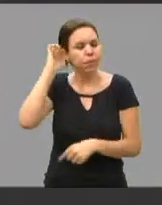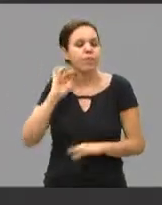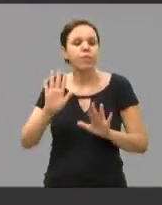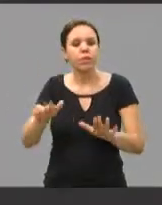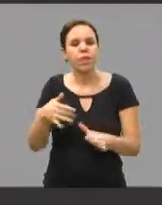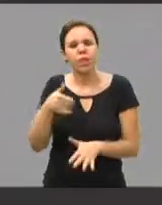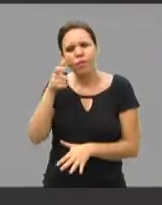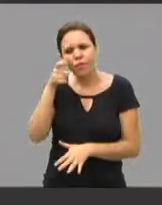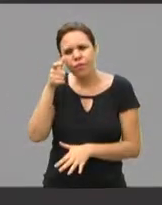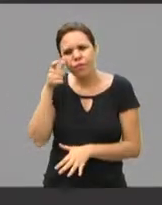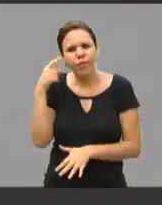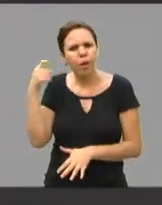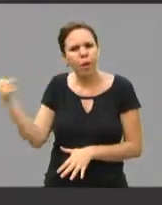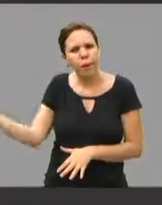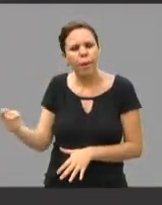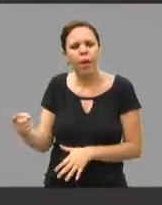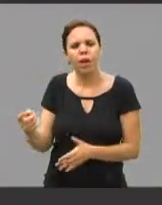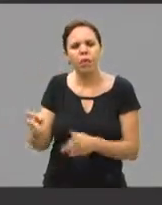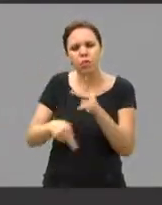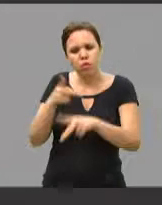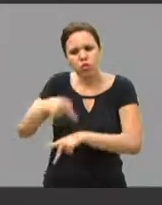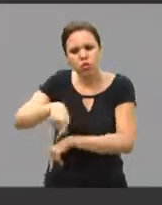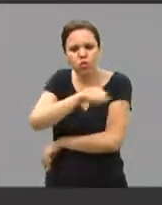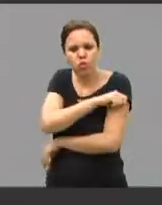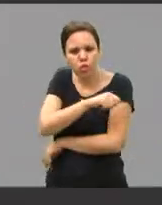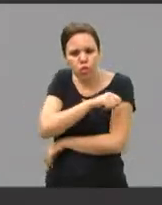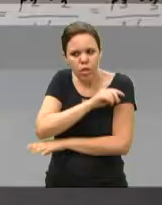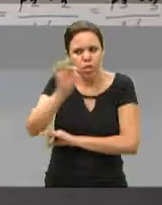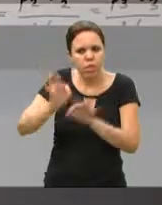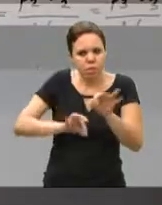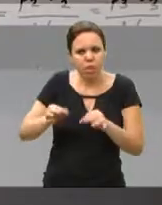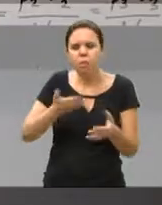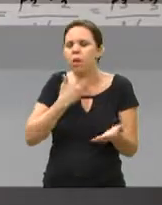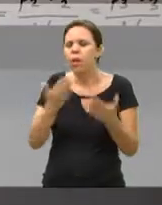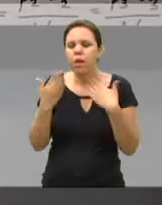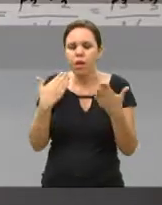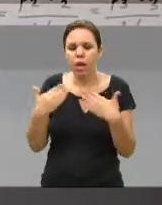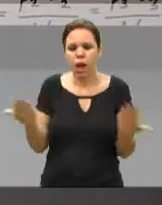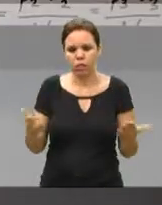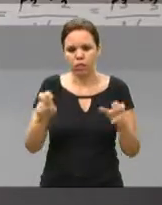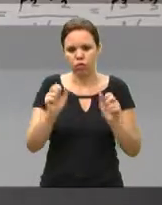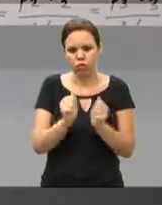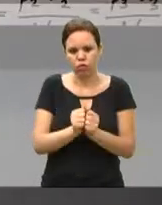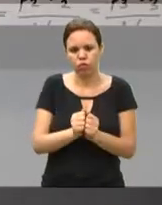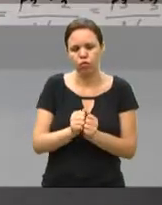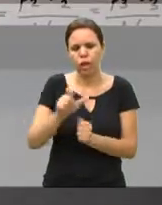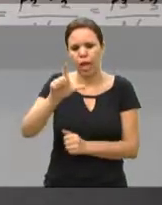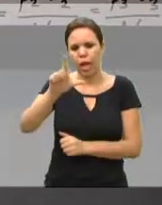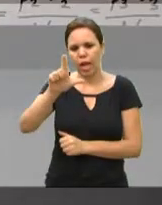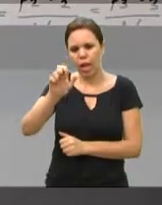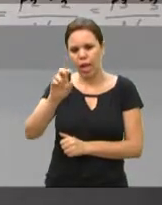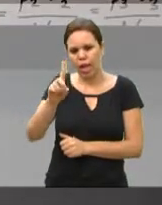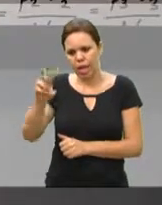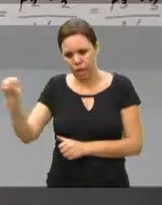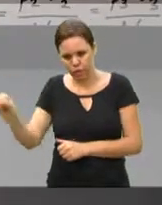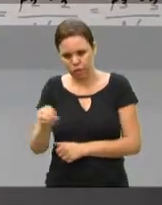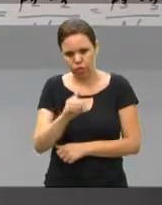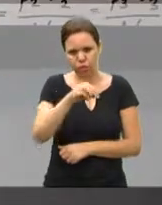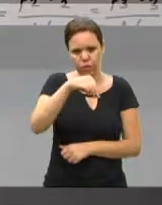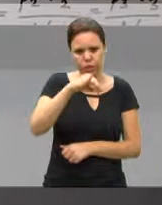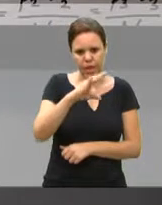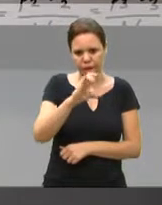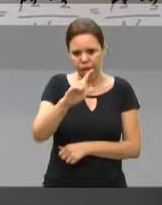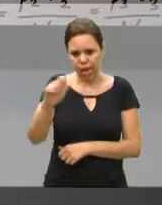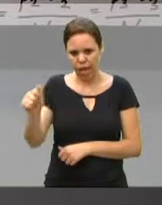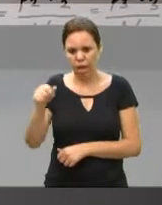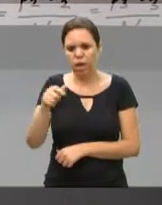dos estudantes, é normal, claro, a galera está se preparando. Aqui comigo continuam o Leandro e a Micaela. Leandro, você